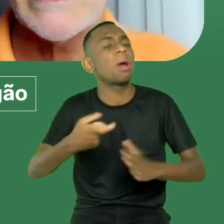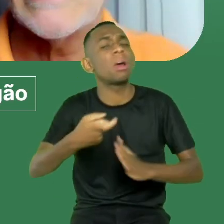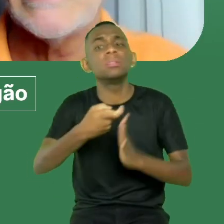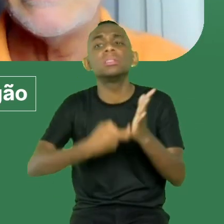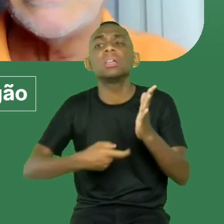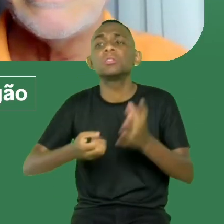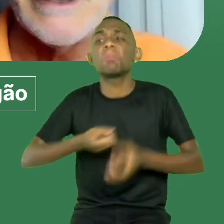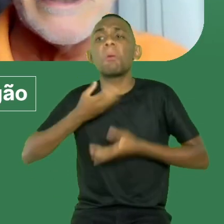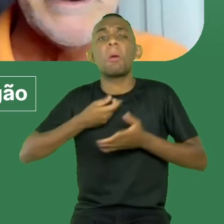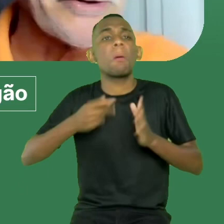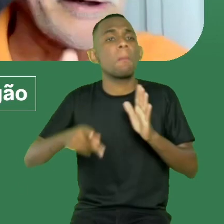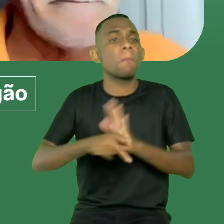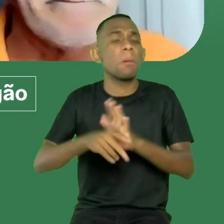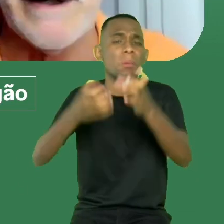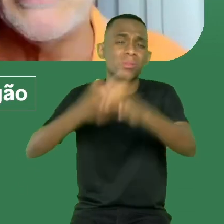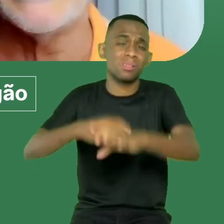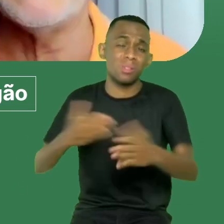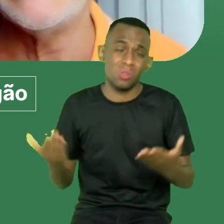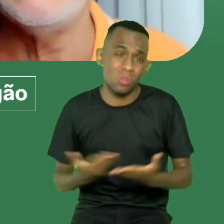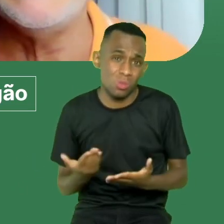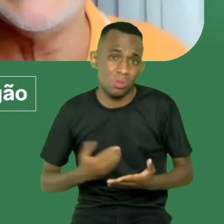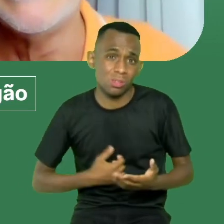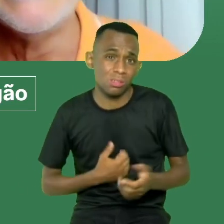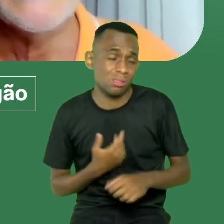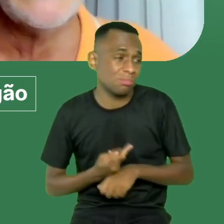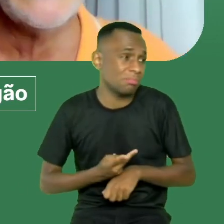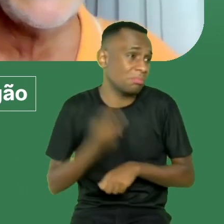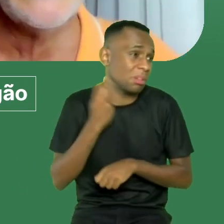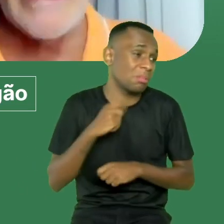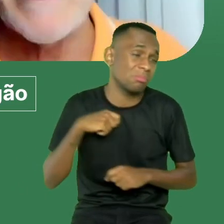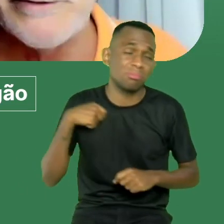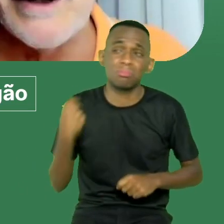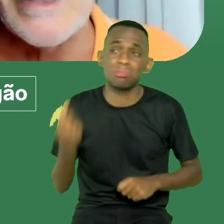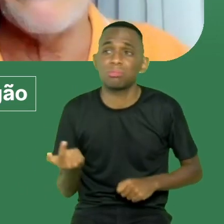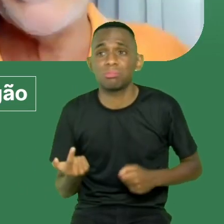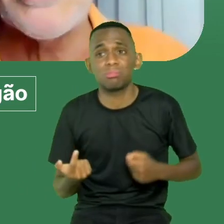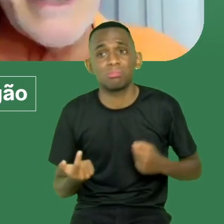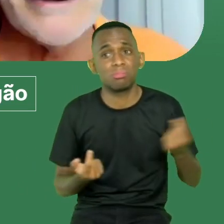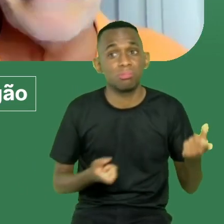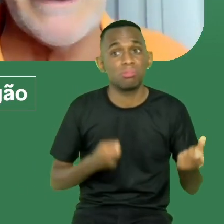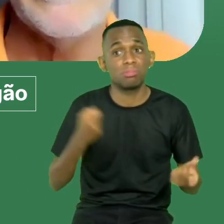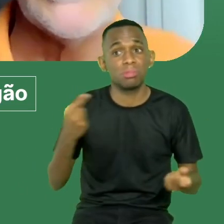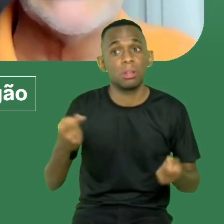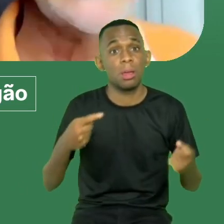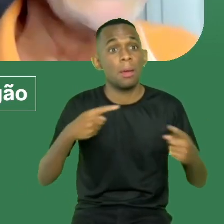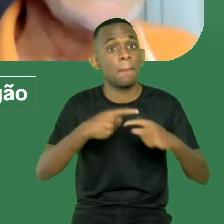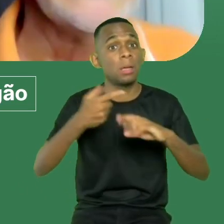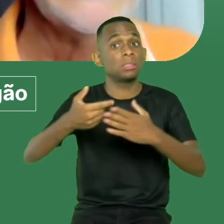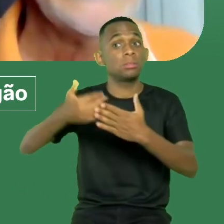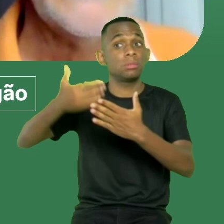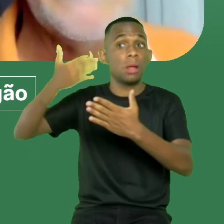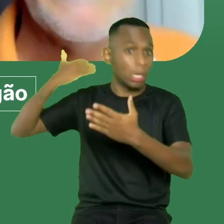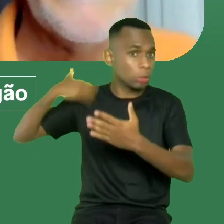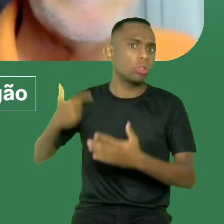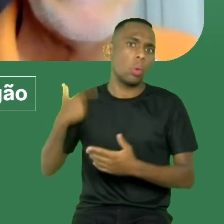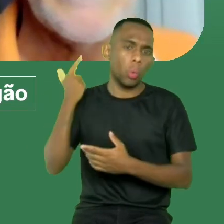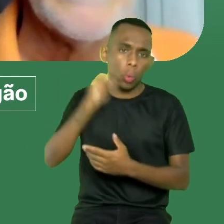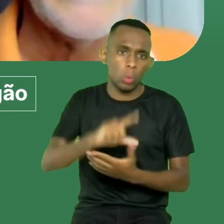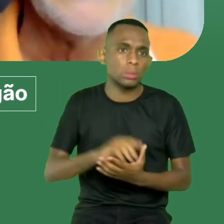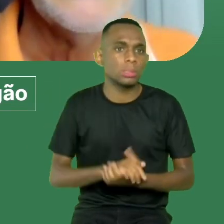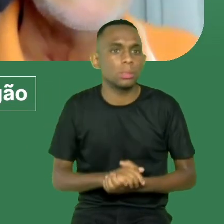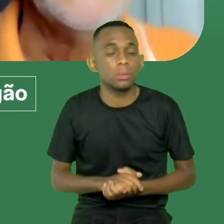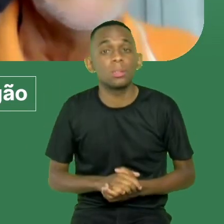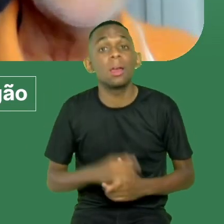meio baixa, assim, raramente eu ganho prêmio, assim, mas enfim, teve uma época que eu ganhava uma enxurrada de Às prêmios. vezes é porque tem menos